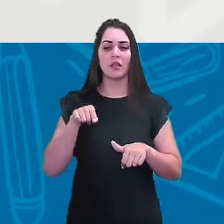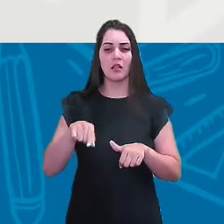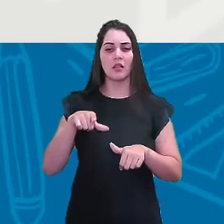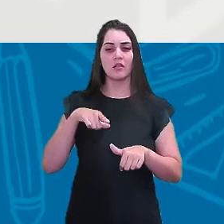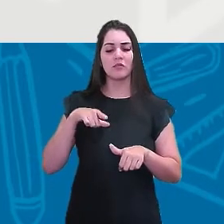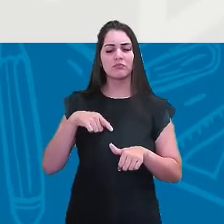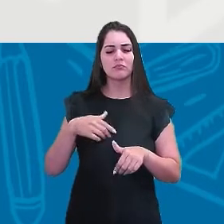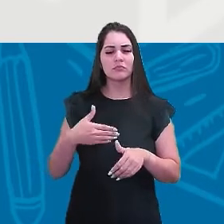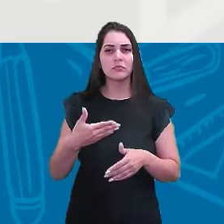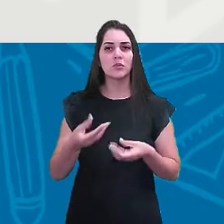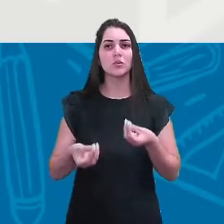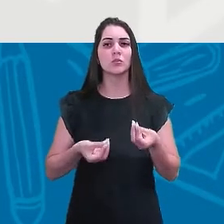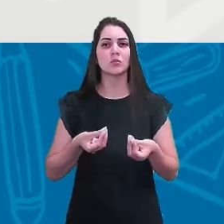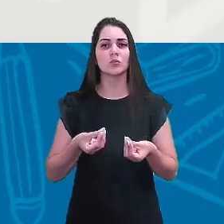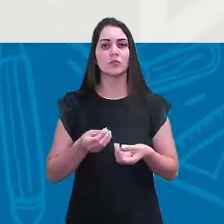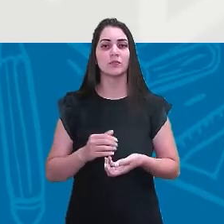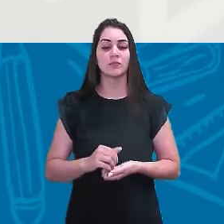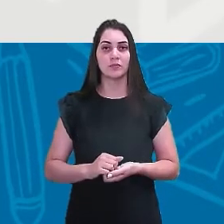elas vão